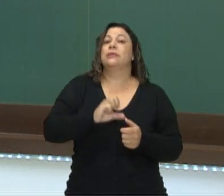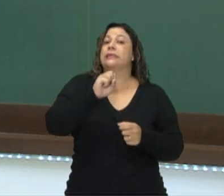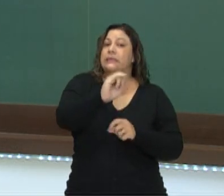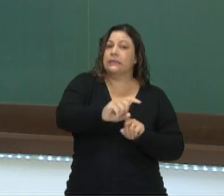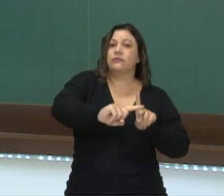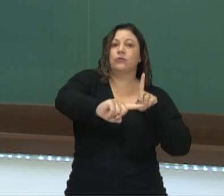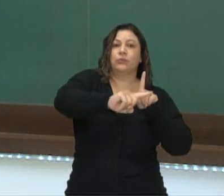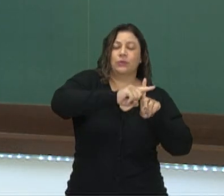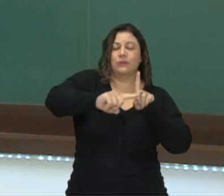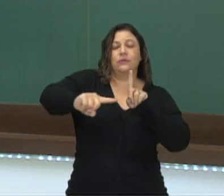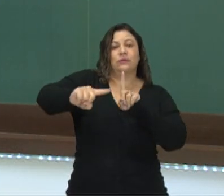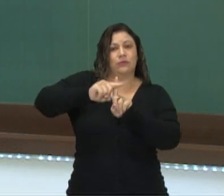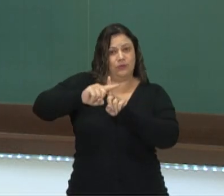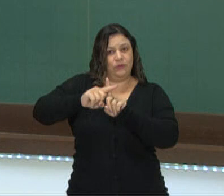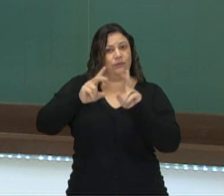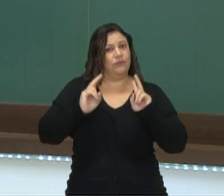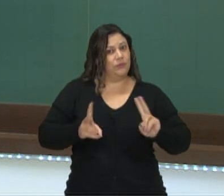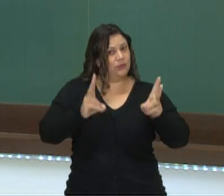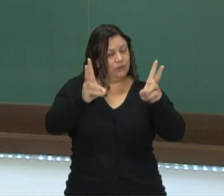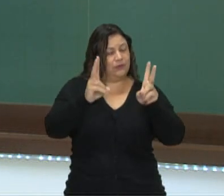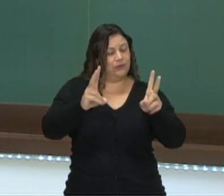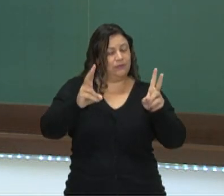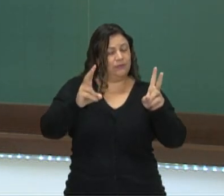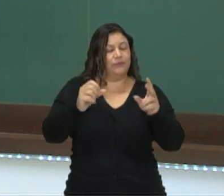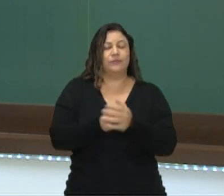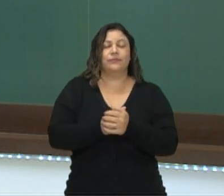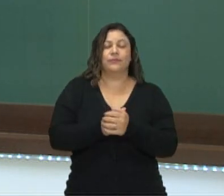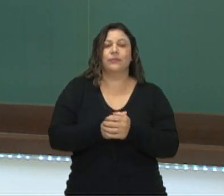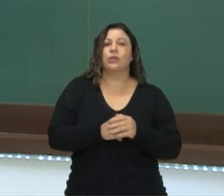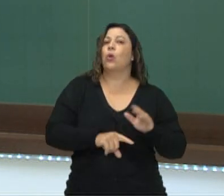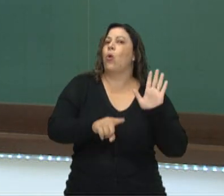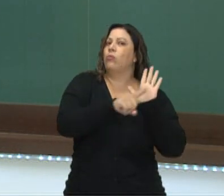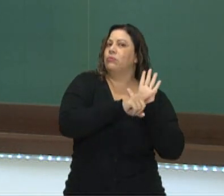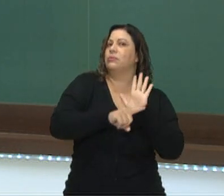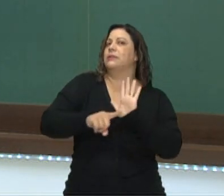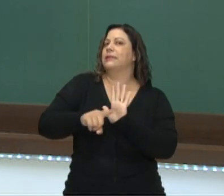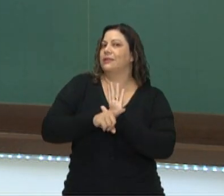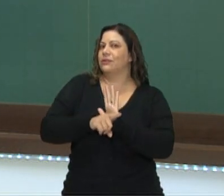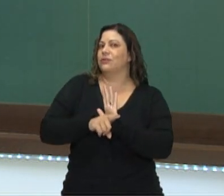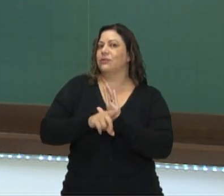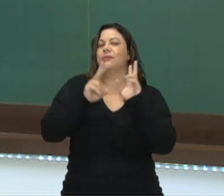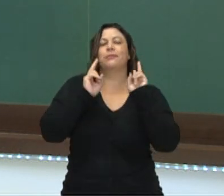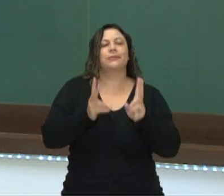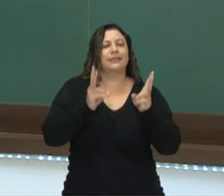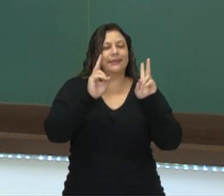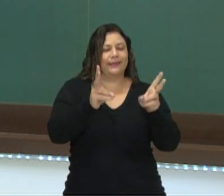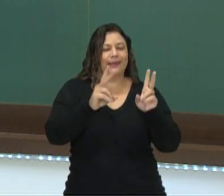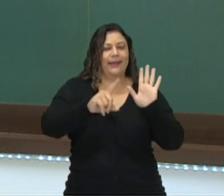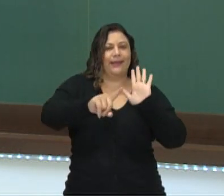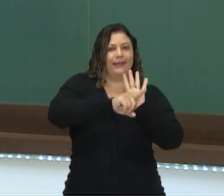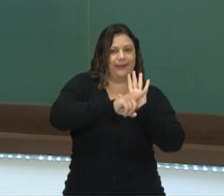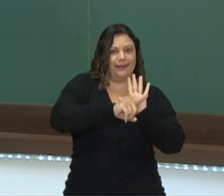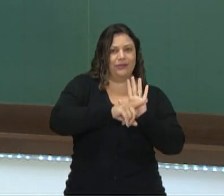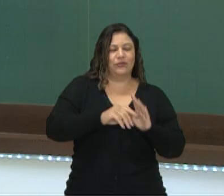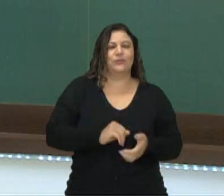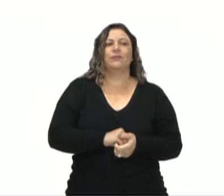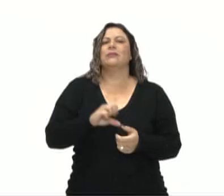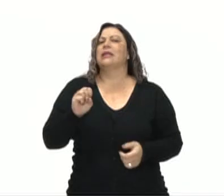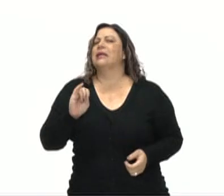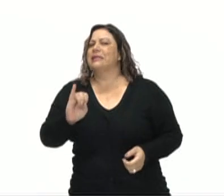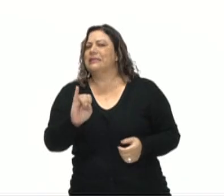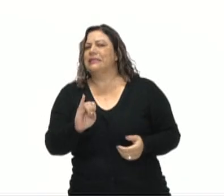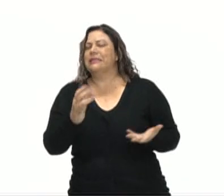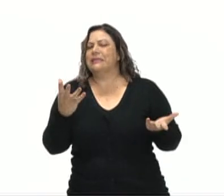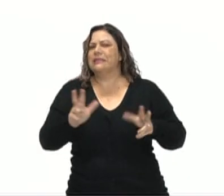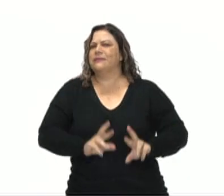positivos, eu mantenho o sinal positivo. Caso contrário, né, os dois sejam negativos, eu mantenho o sinal negativo. E se os sinais